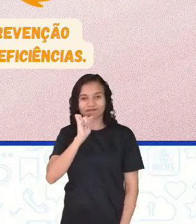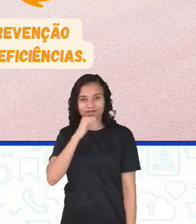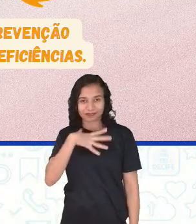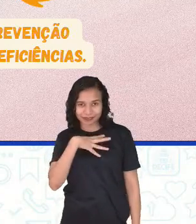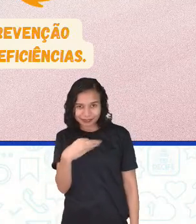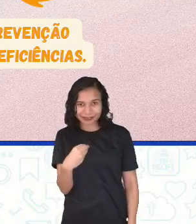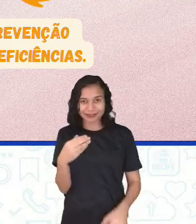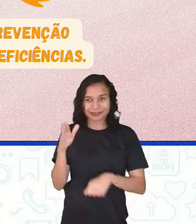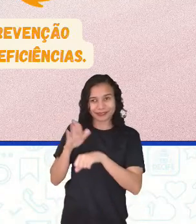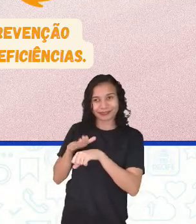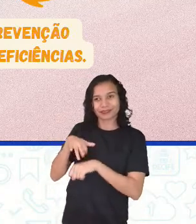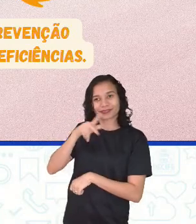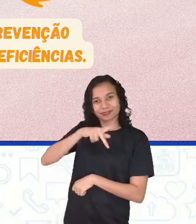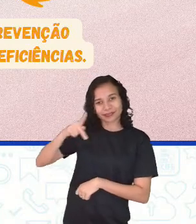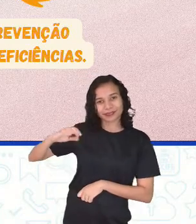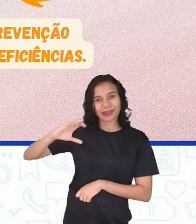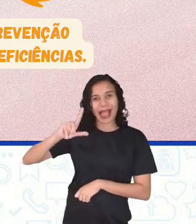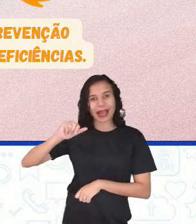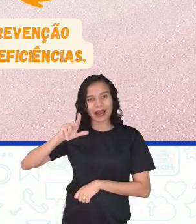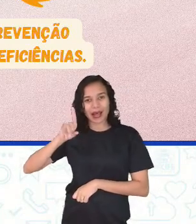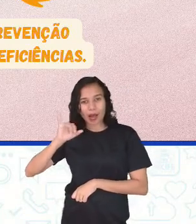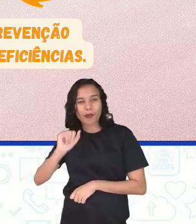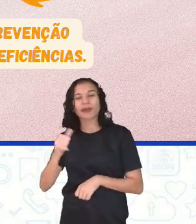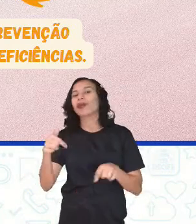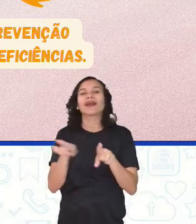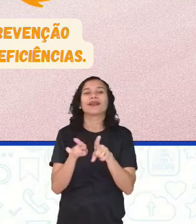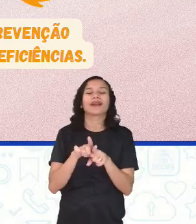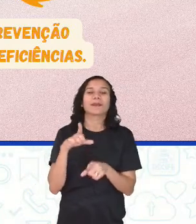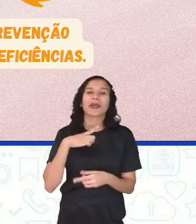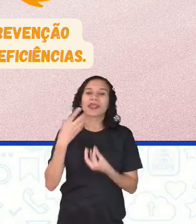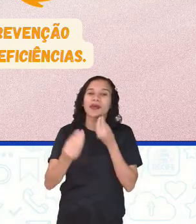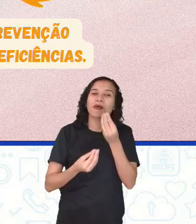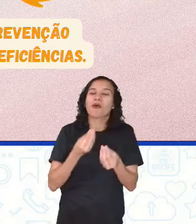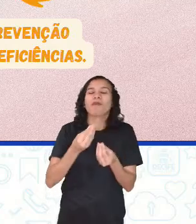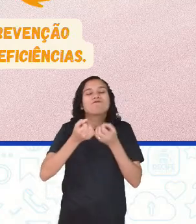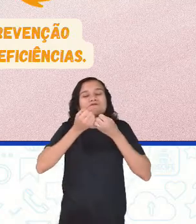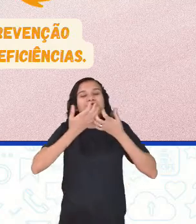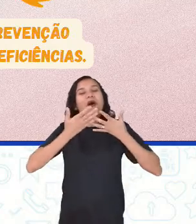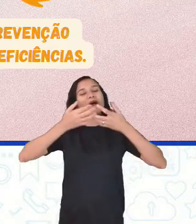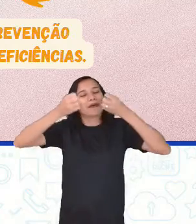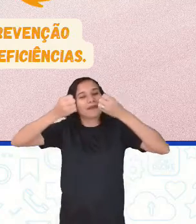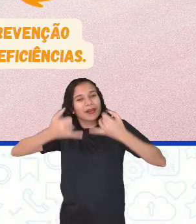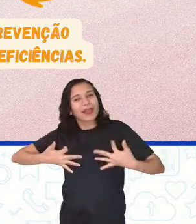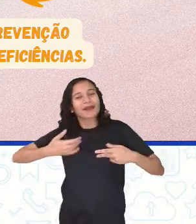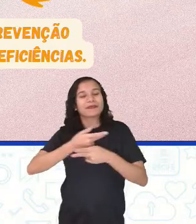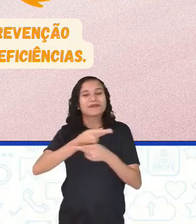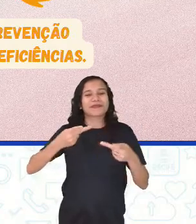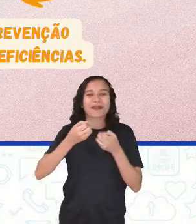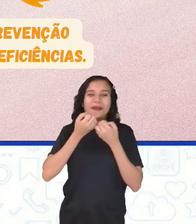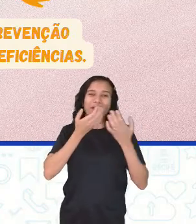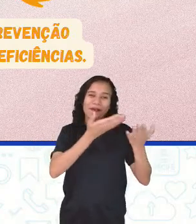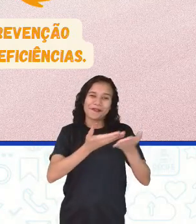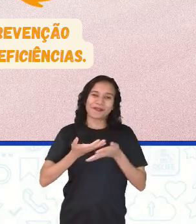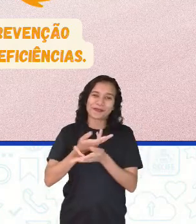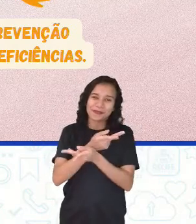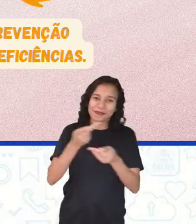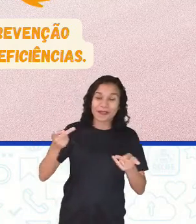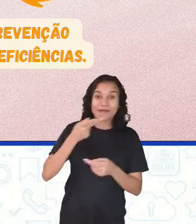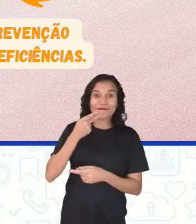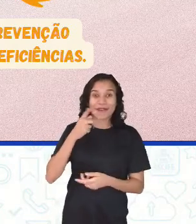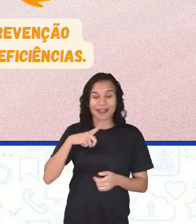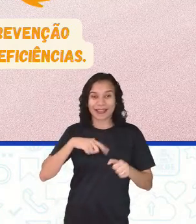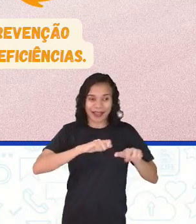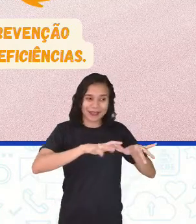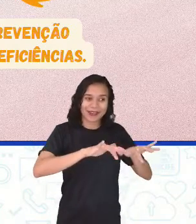professora Cláudia, que ela também, enquanto mãe, vai também nos dar aqui, né, uma boa fala e dar as boas-vindas para vocês, dizendo que ela está aí